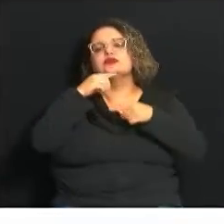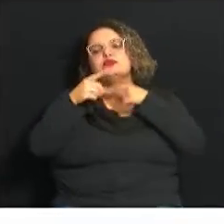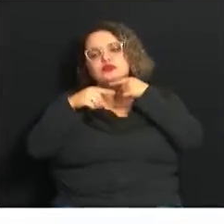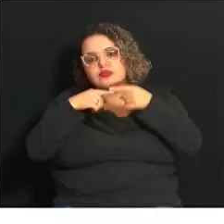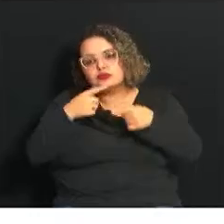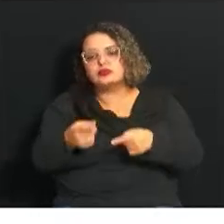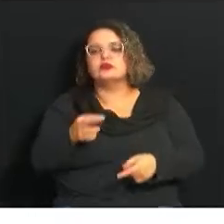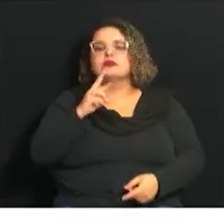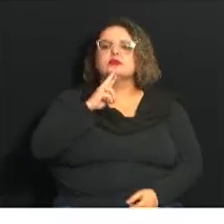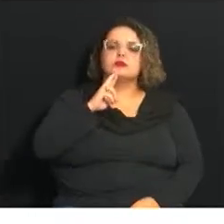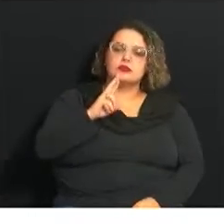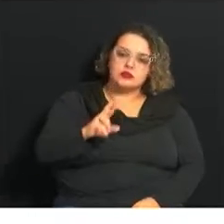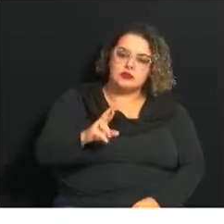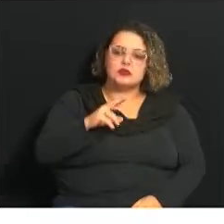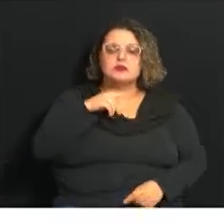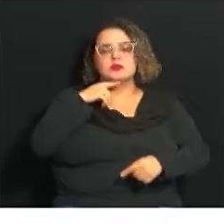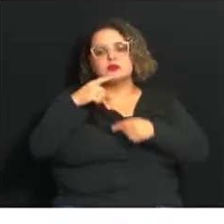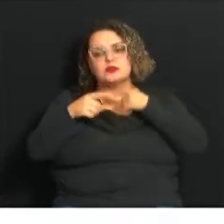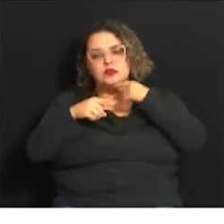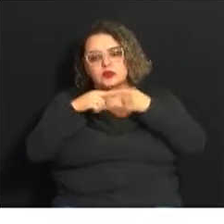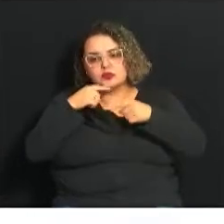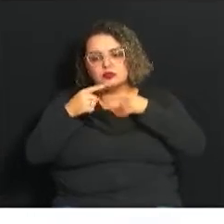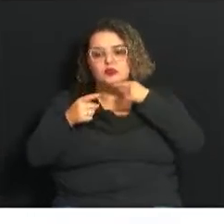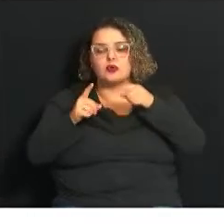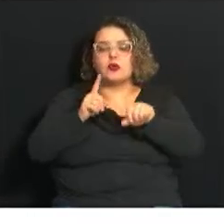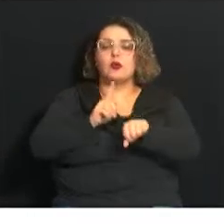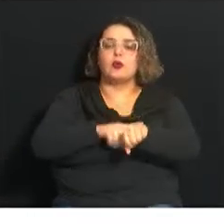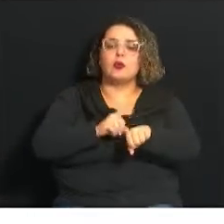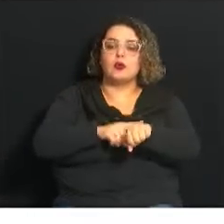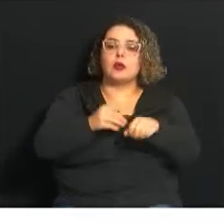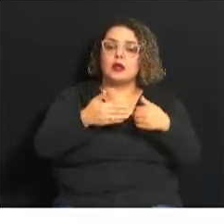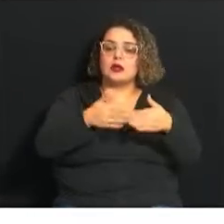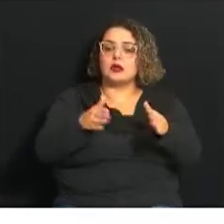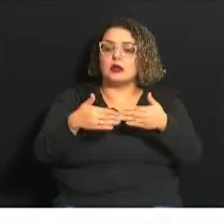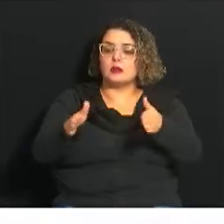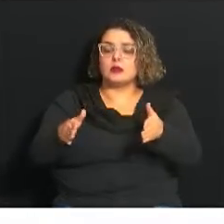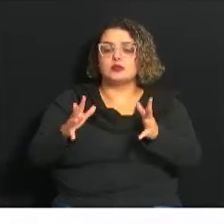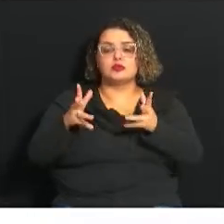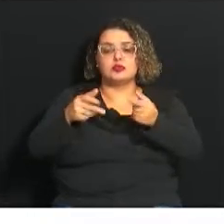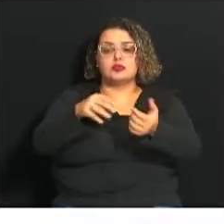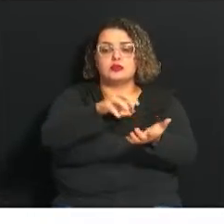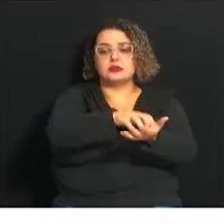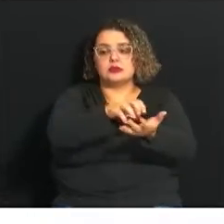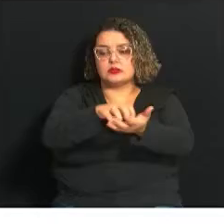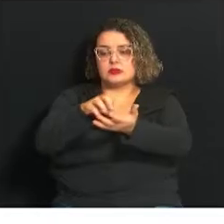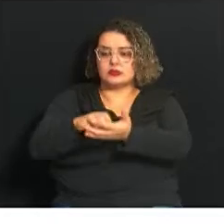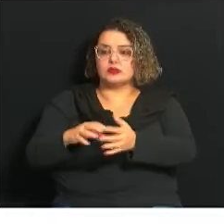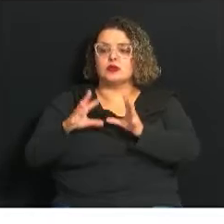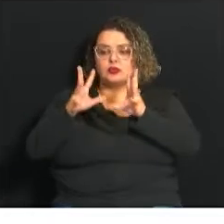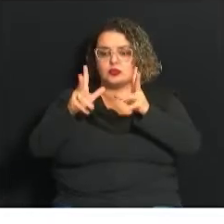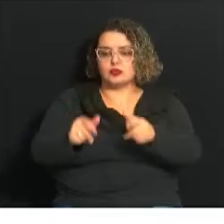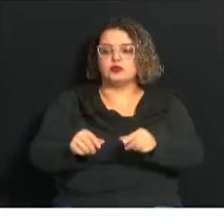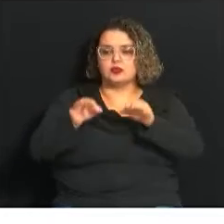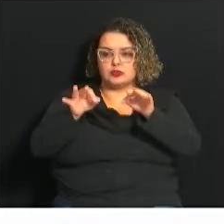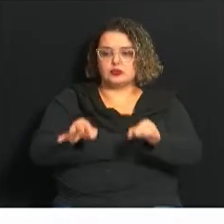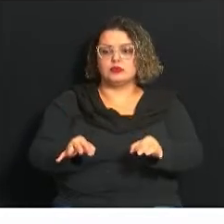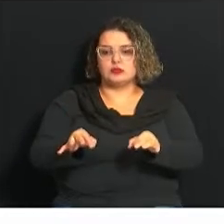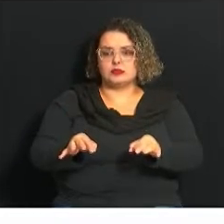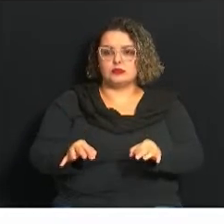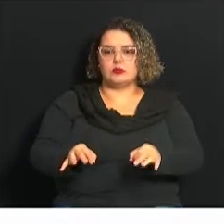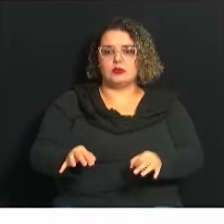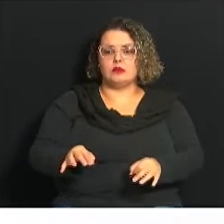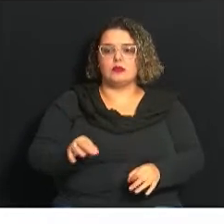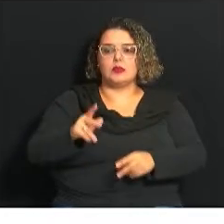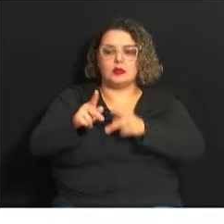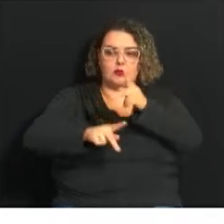respostas, né, para algumas dúvidas, o horário de funcionamento de todas as unidades. Então tem tudo certinho no nosso site para a população,